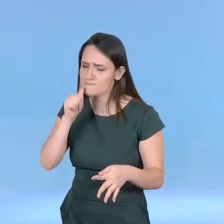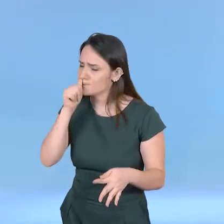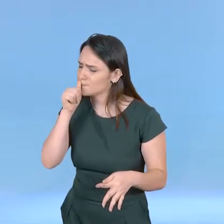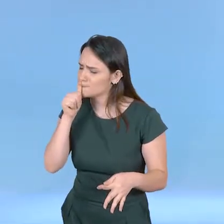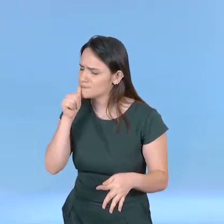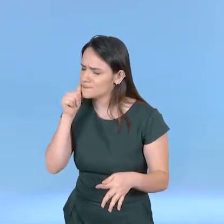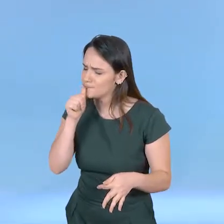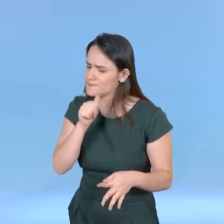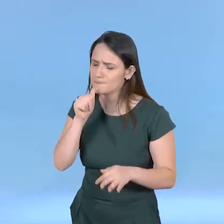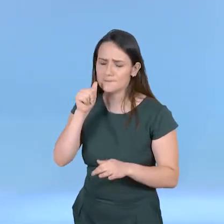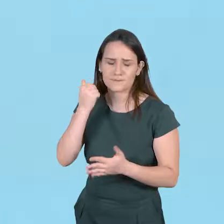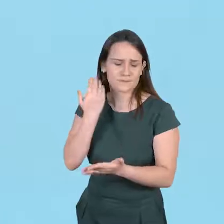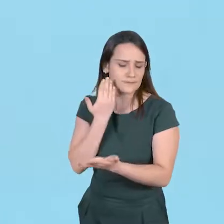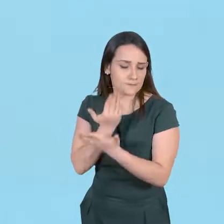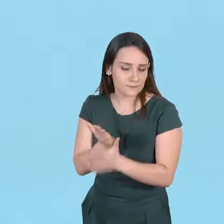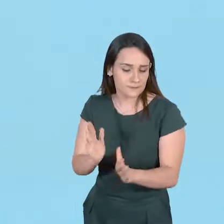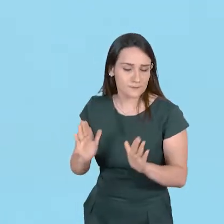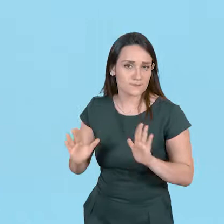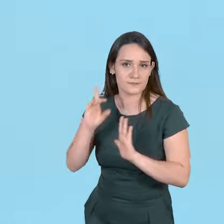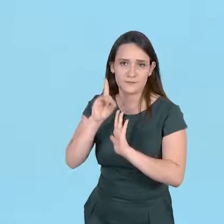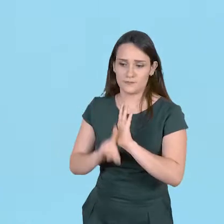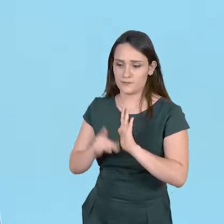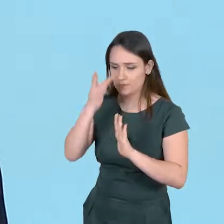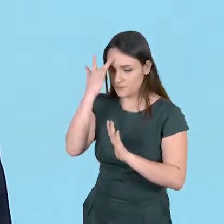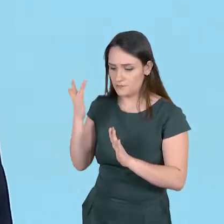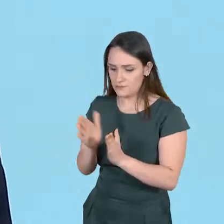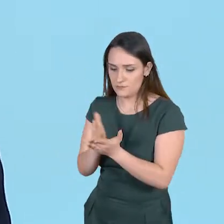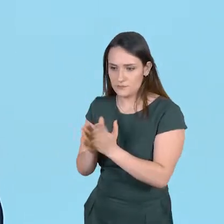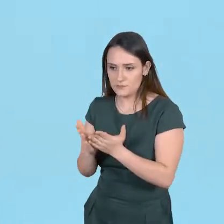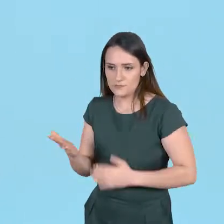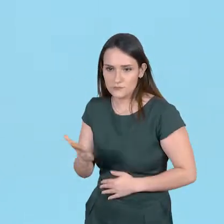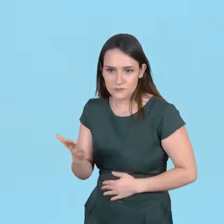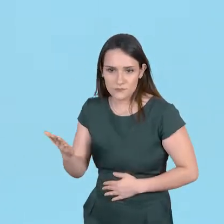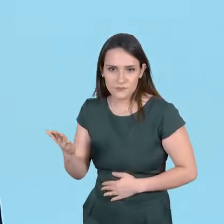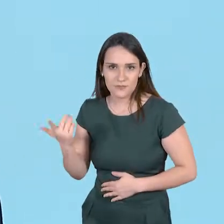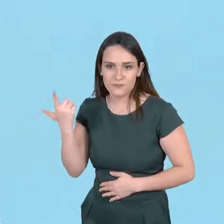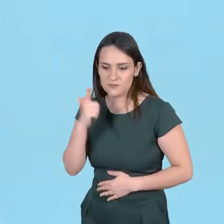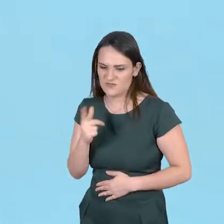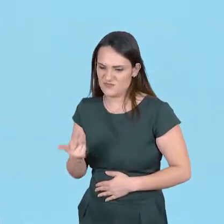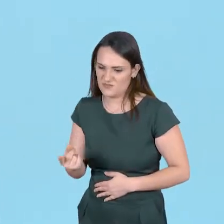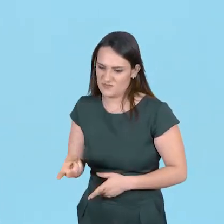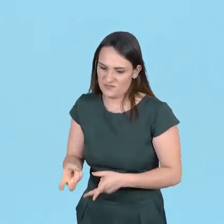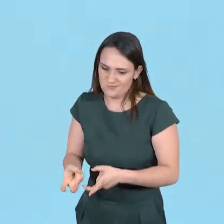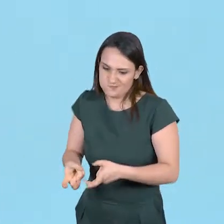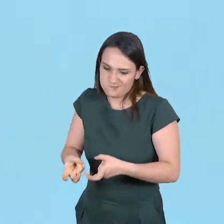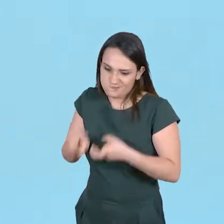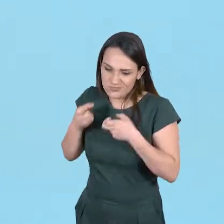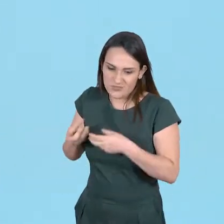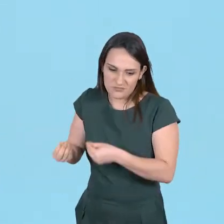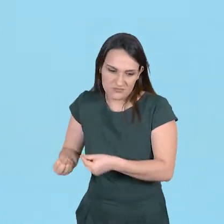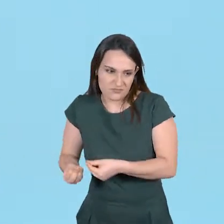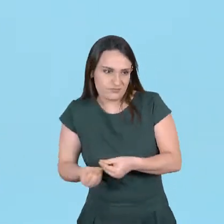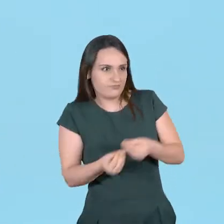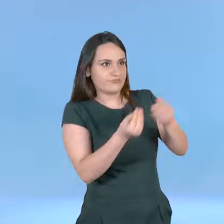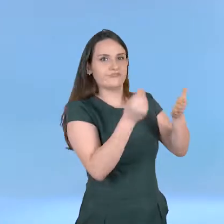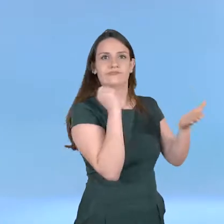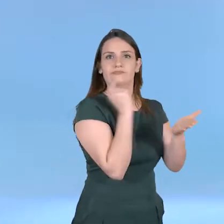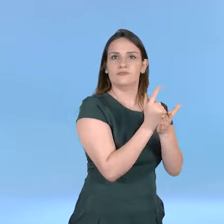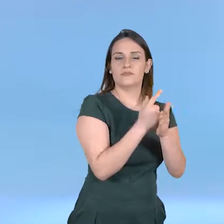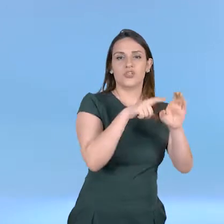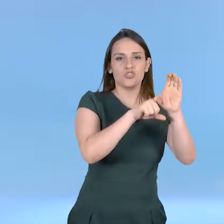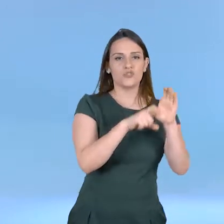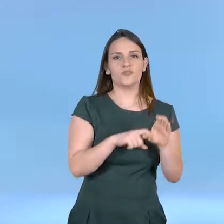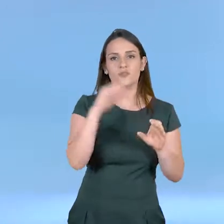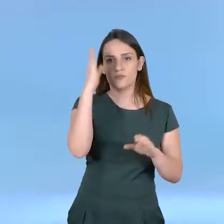dos trabalhadores para poder garantir essa sangria que acontece no orçamento da União. Doutora,